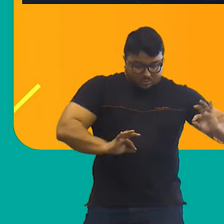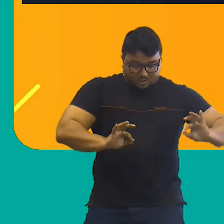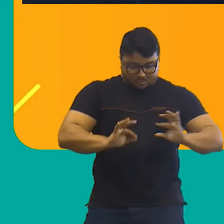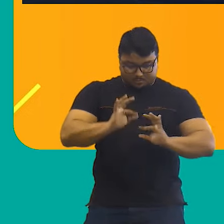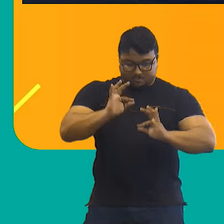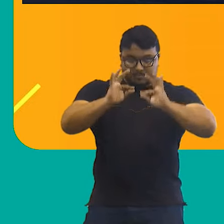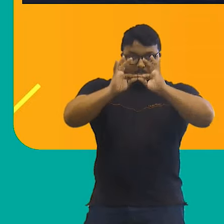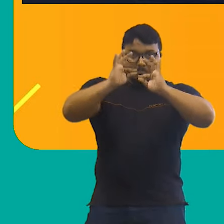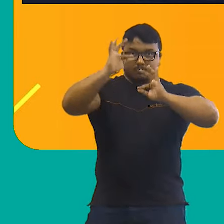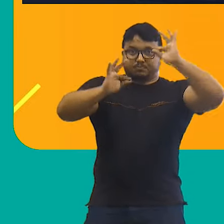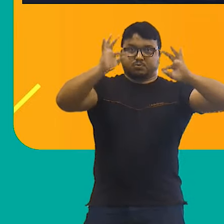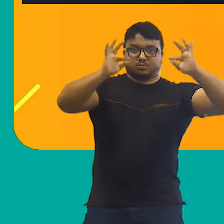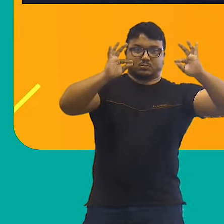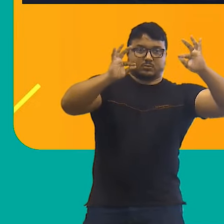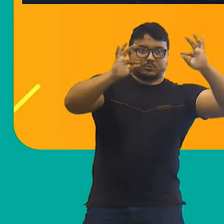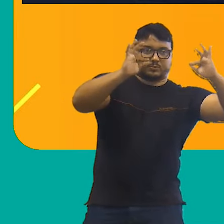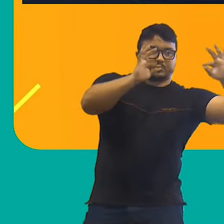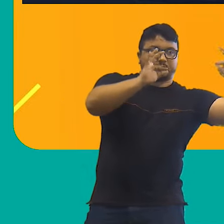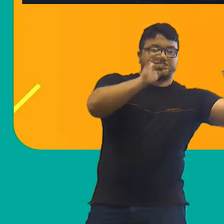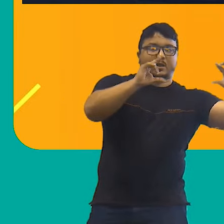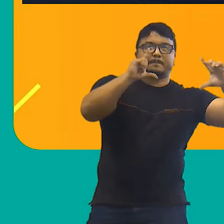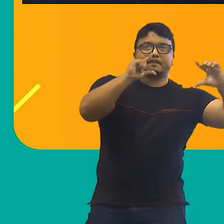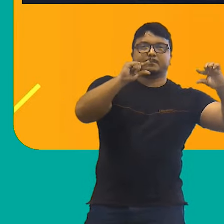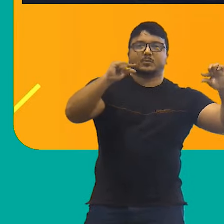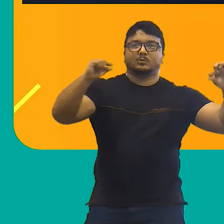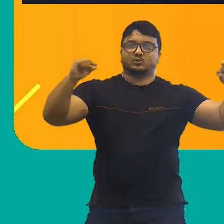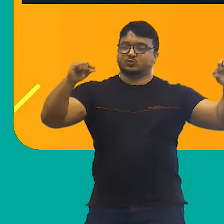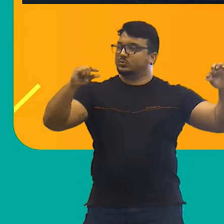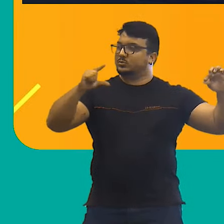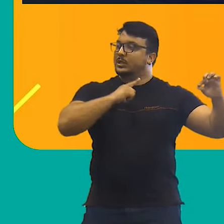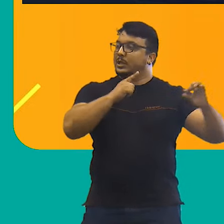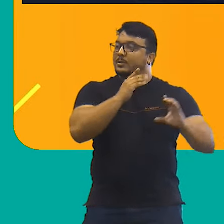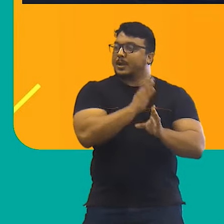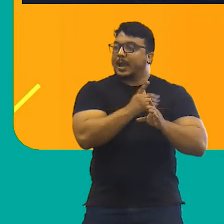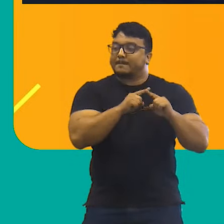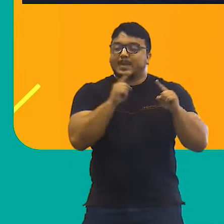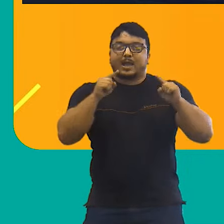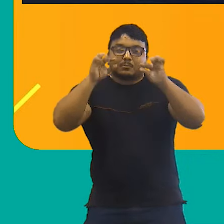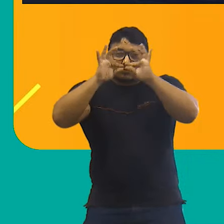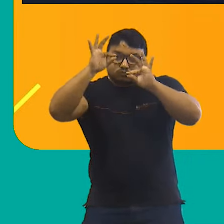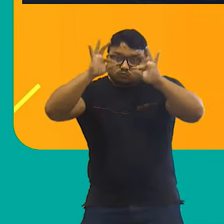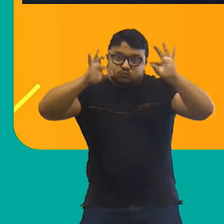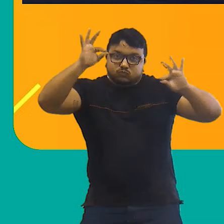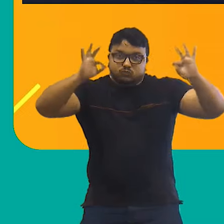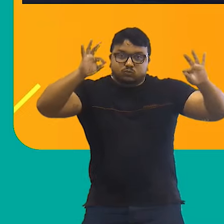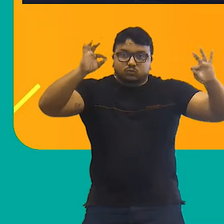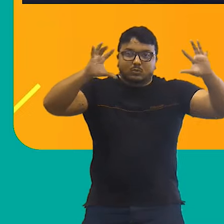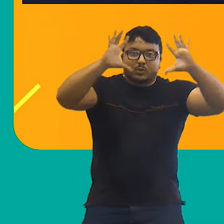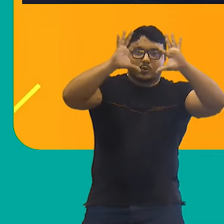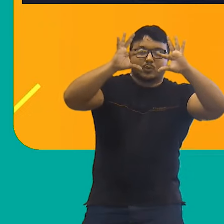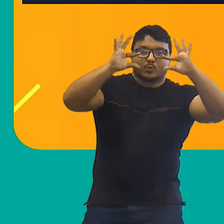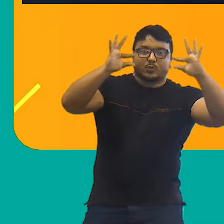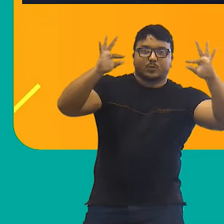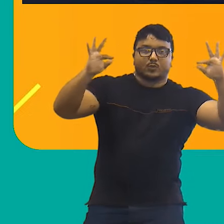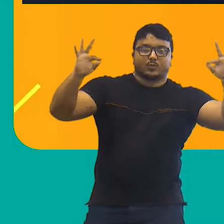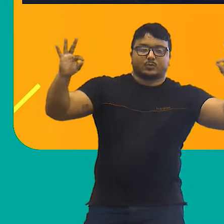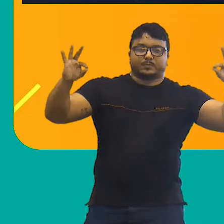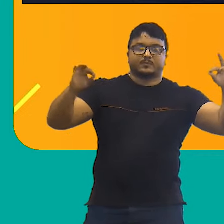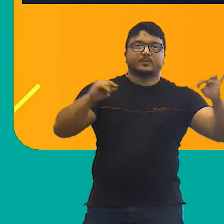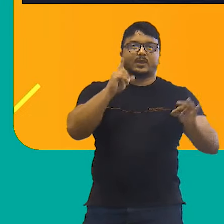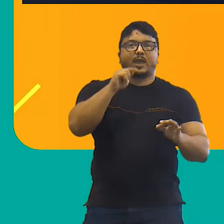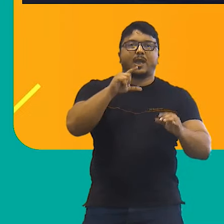lá e força e deslocou. A energia está ali na vibração, mas à medida que ele vai vibrando, ele vai transferindo a energia